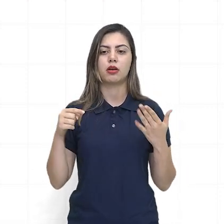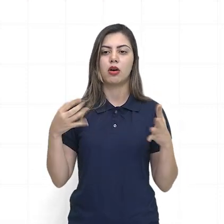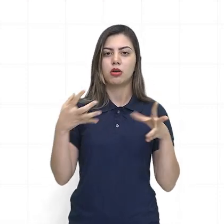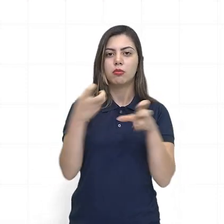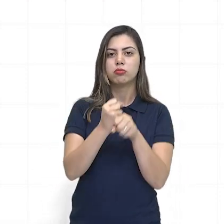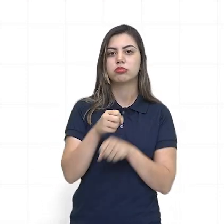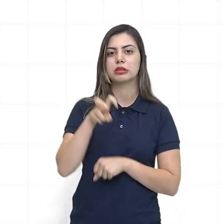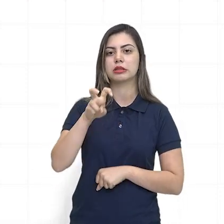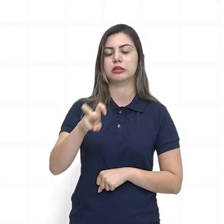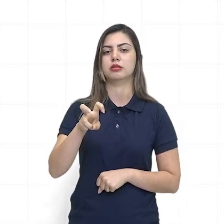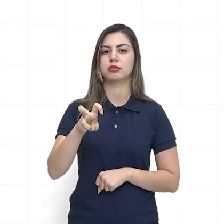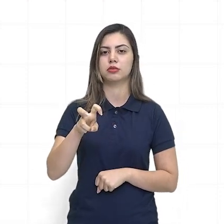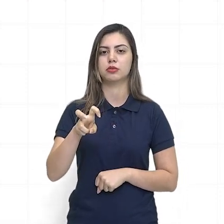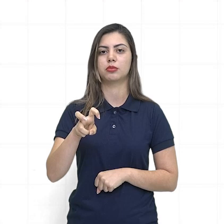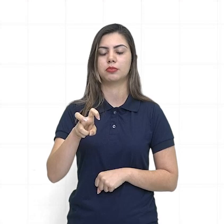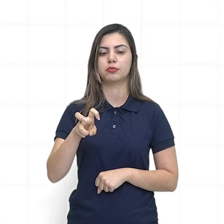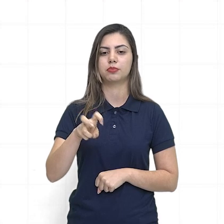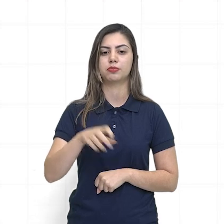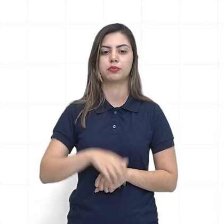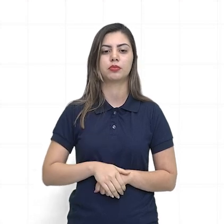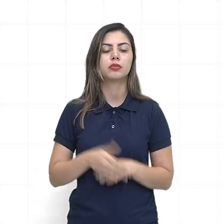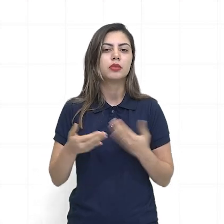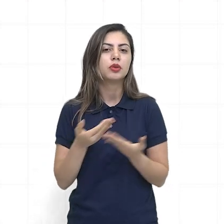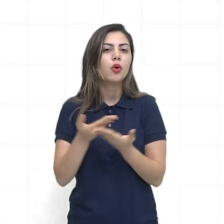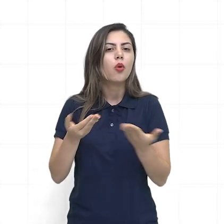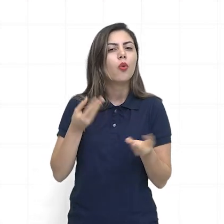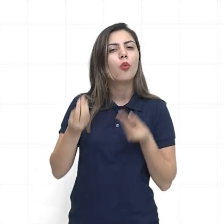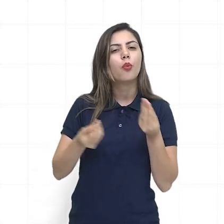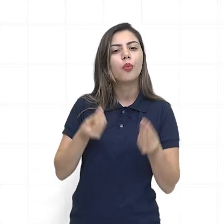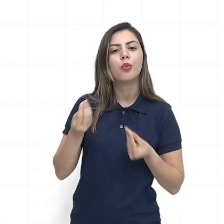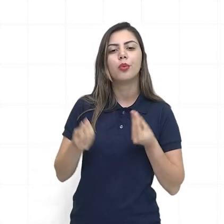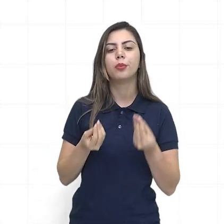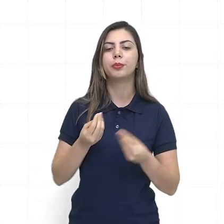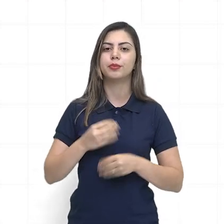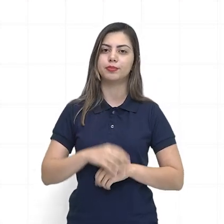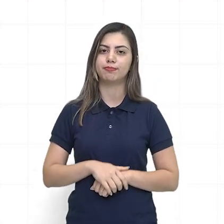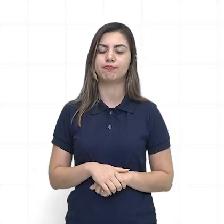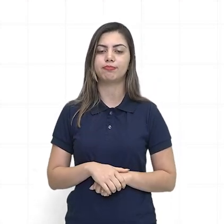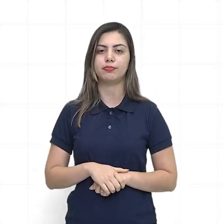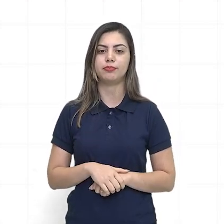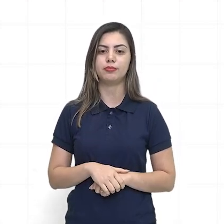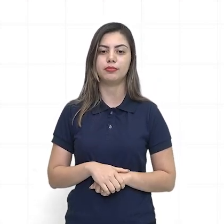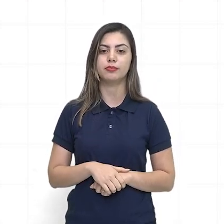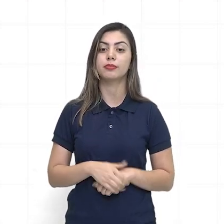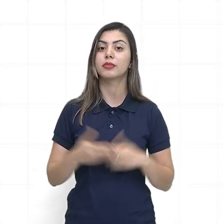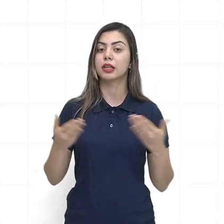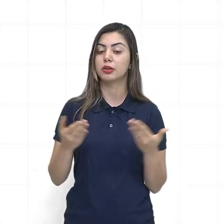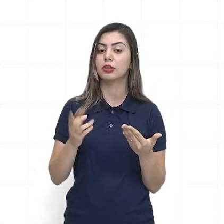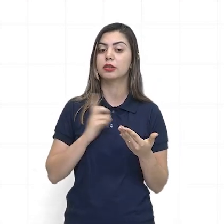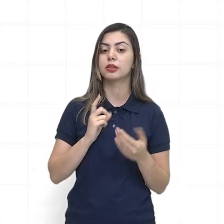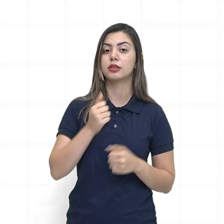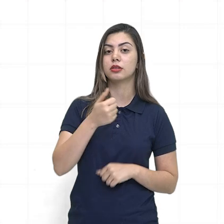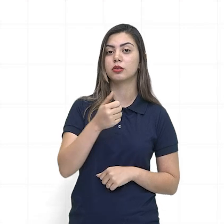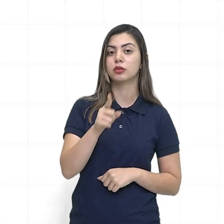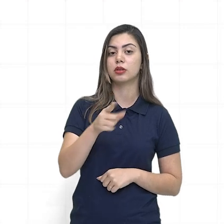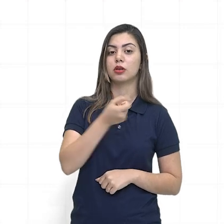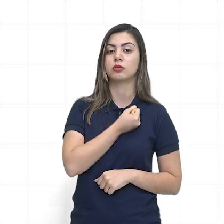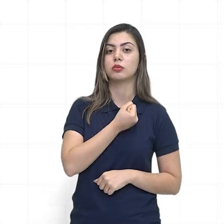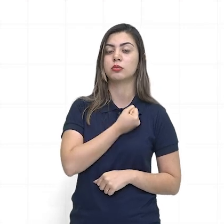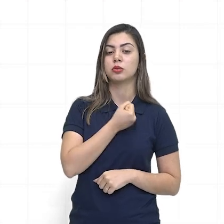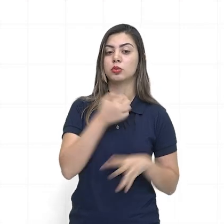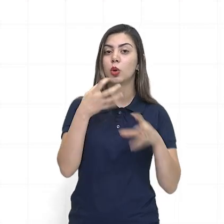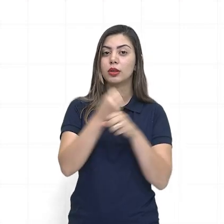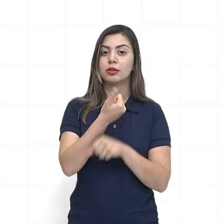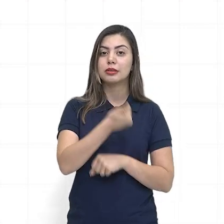5 partes. Então, você vai pegar e vai dividir os 115 por quanto,